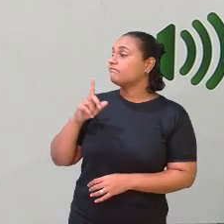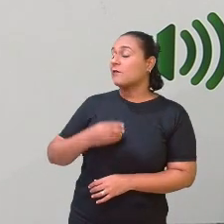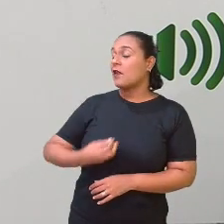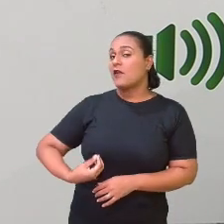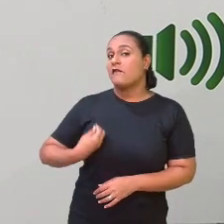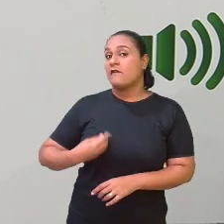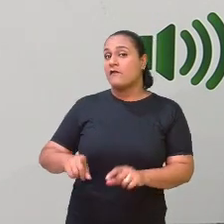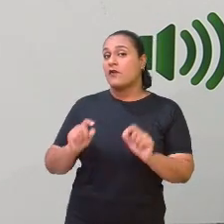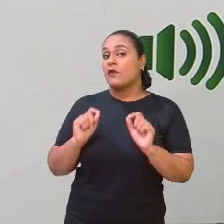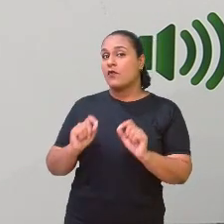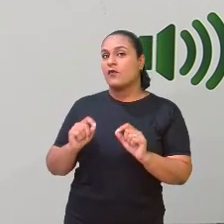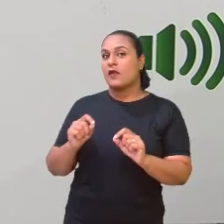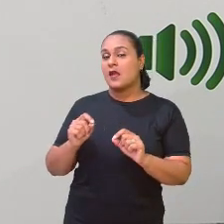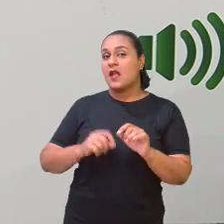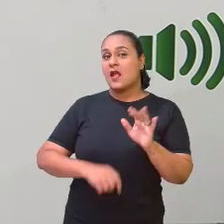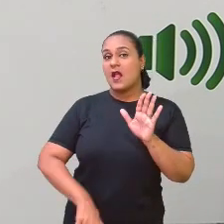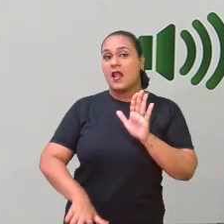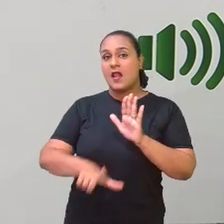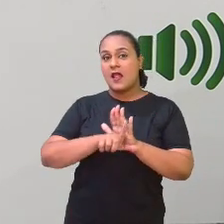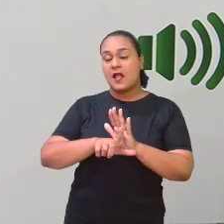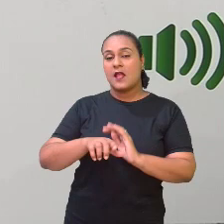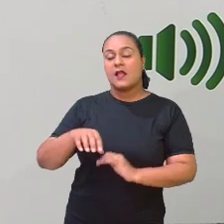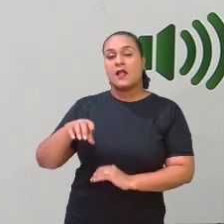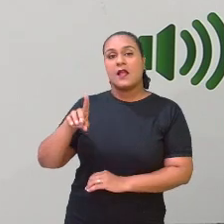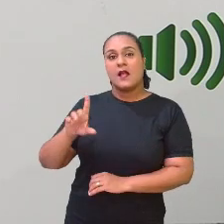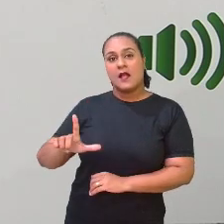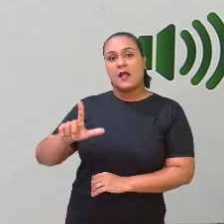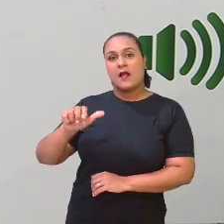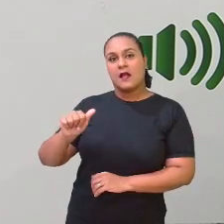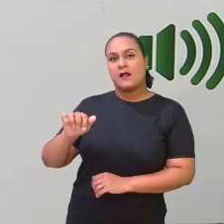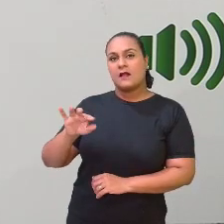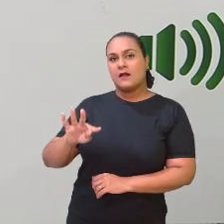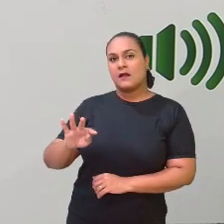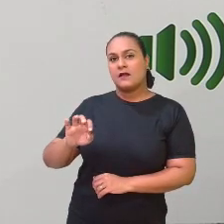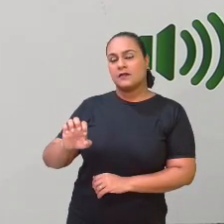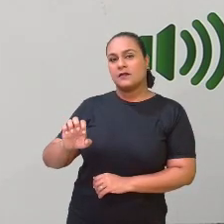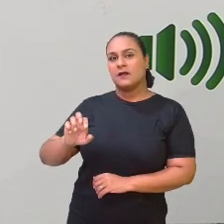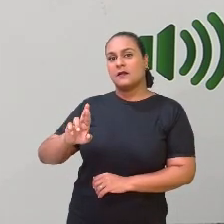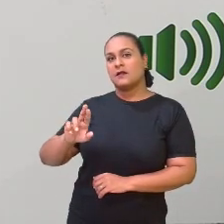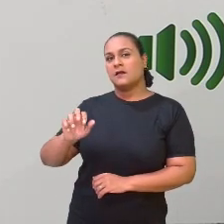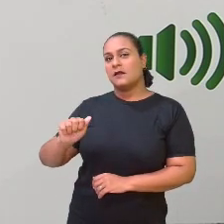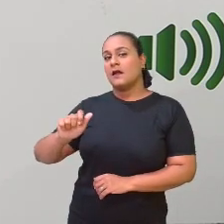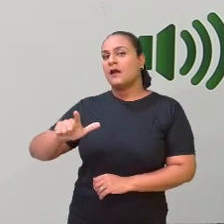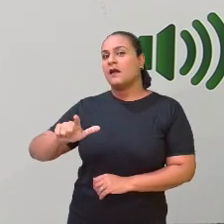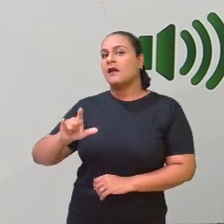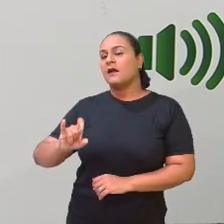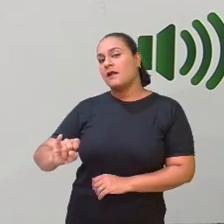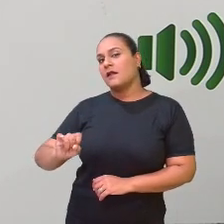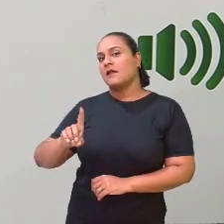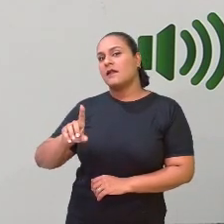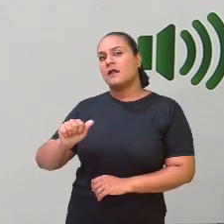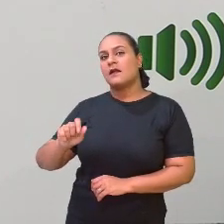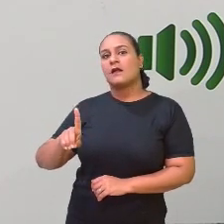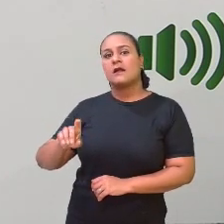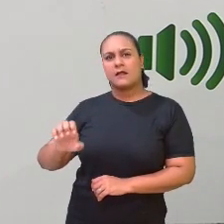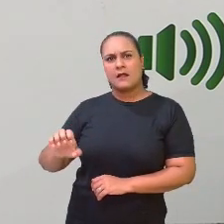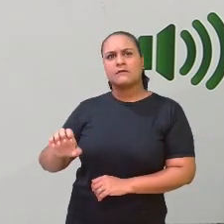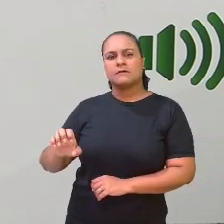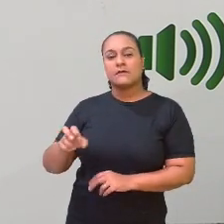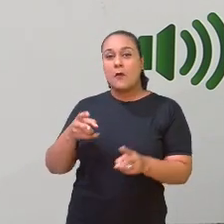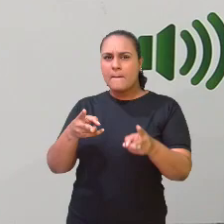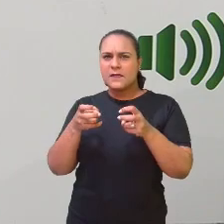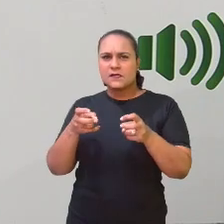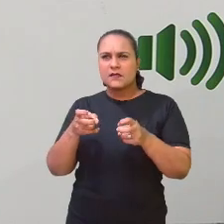a chamada lei da lateralidade. Mas por que é chamado dessa forma? Vamos observar essa figura com